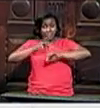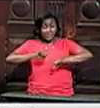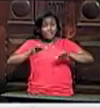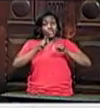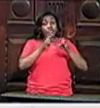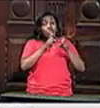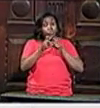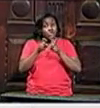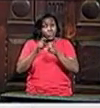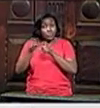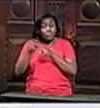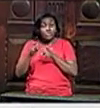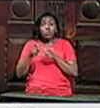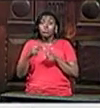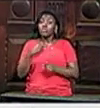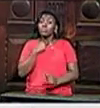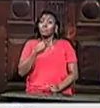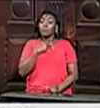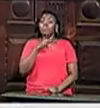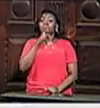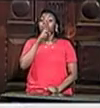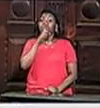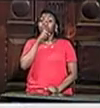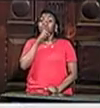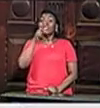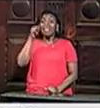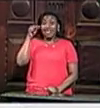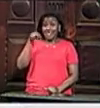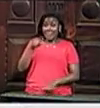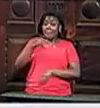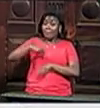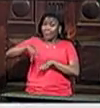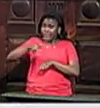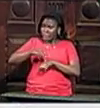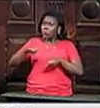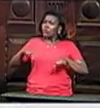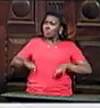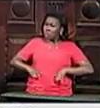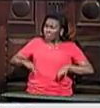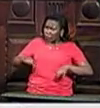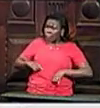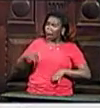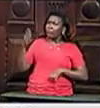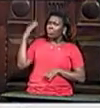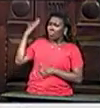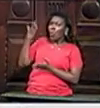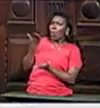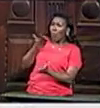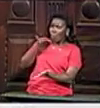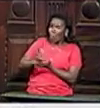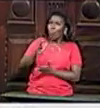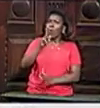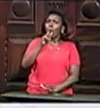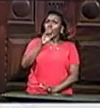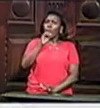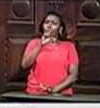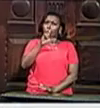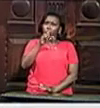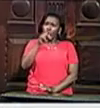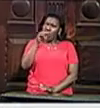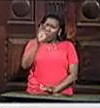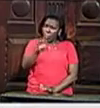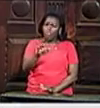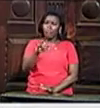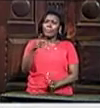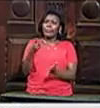pode ser silenciada de que este país sofreu um golpe de estado teve o seu a sua ordem constitucional interrompida e por isso